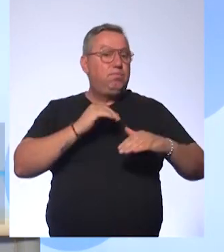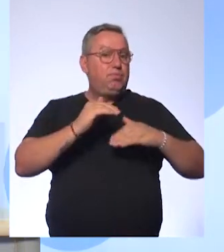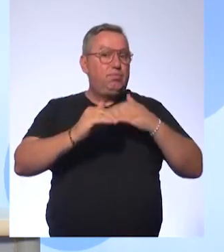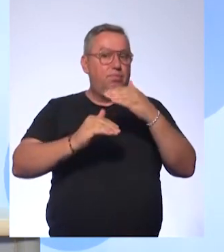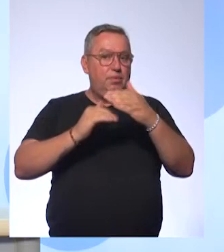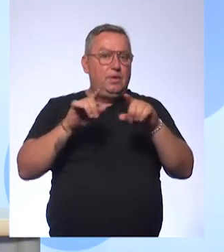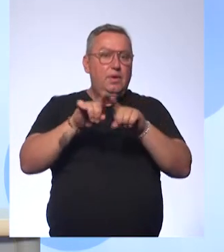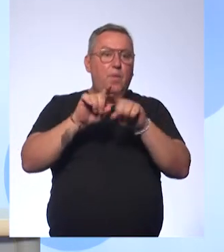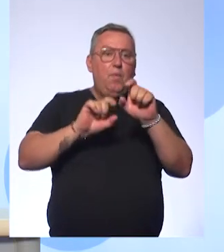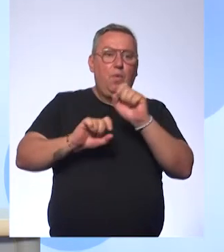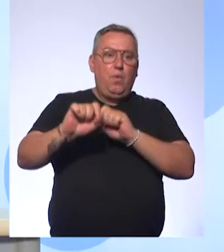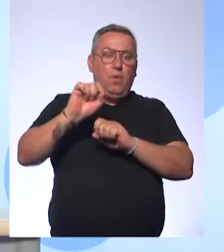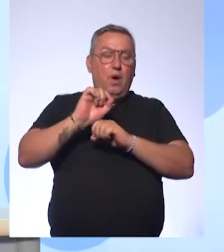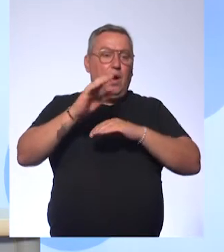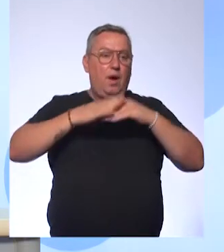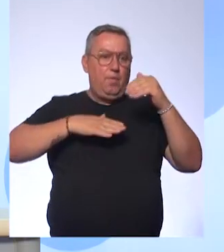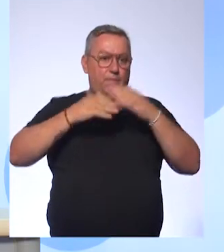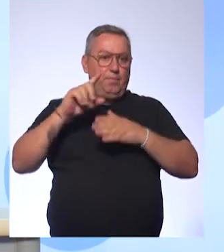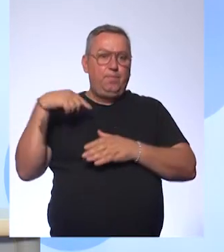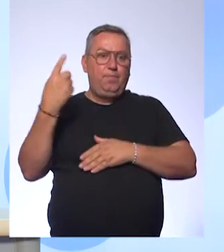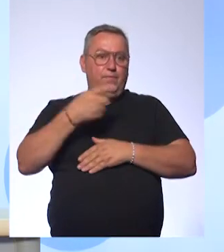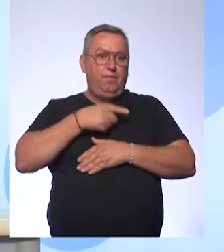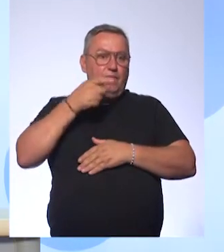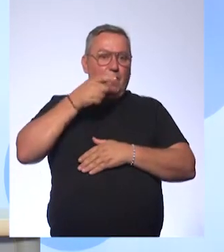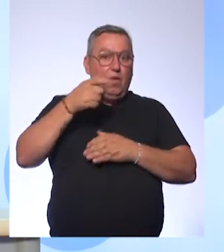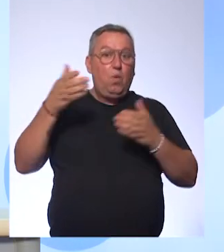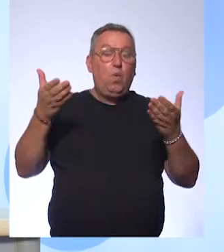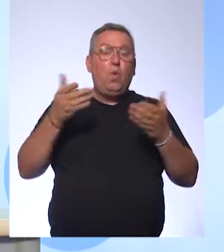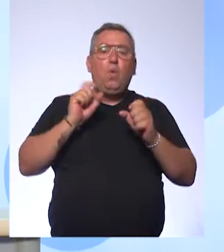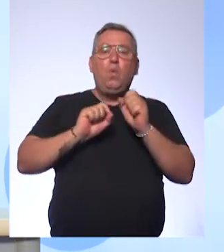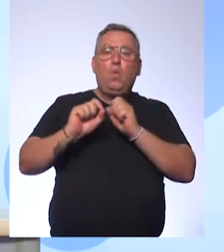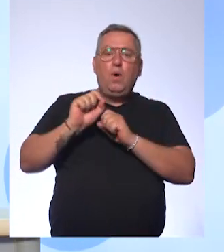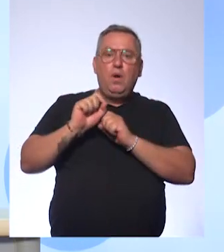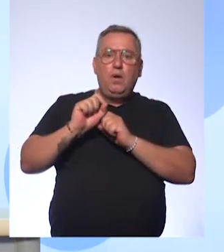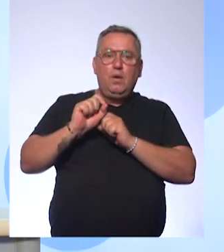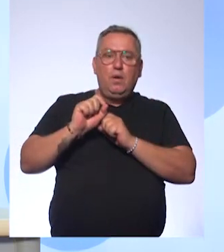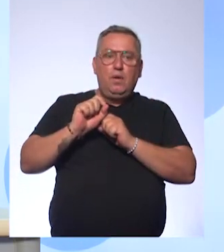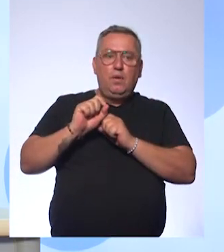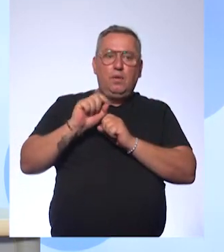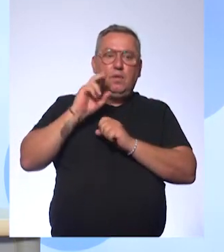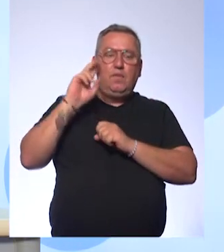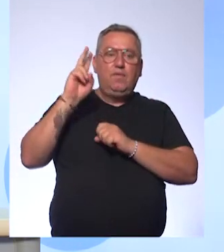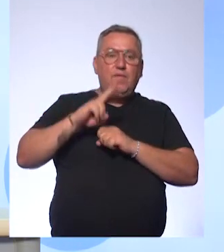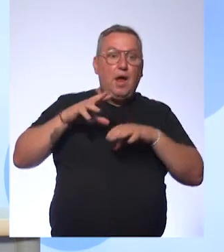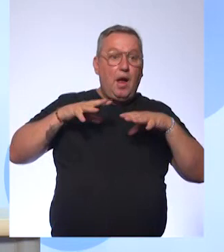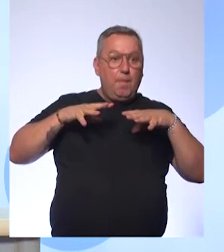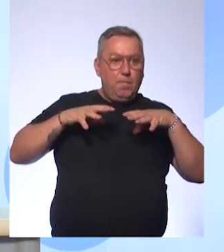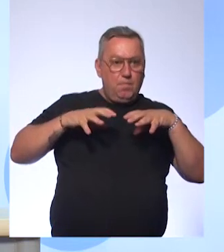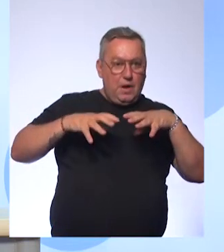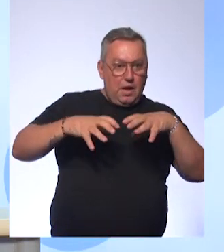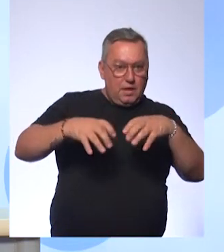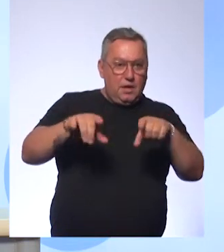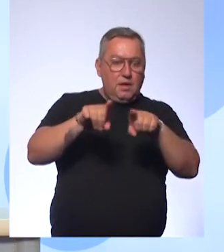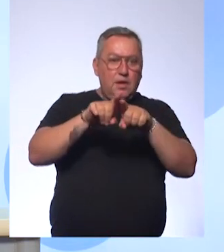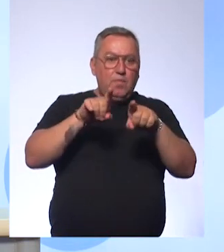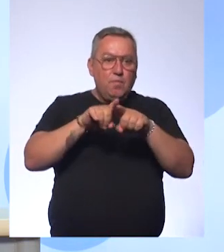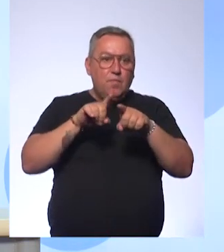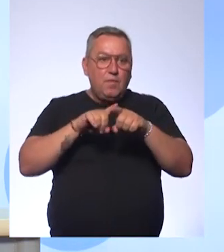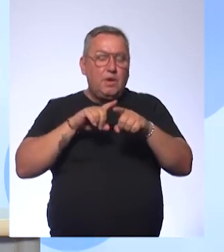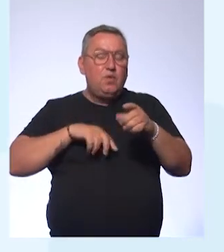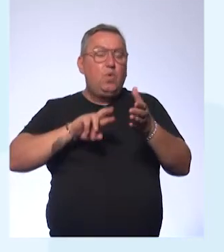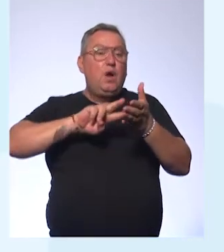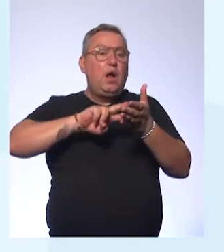tá? E a habilidade que a gente vai rever hoje vai ser prever as massas do reagente e